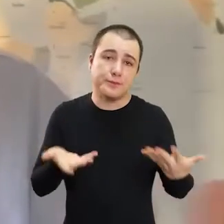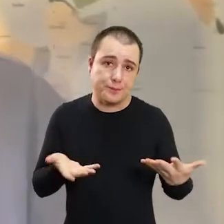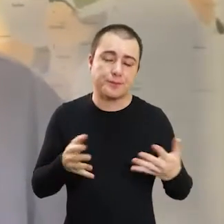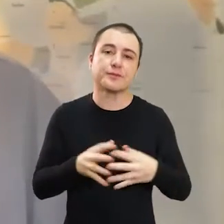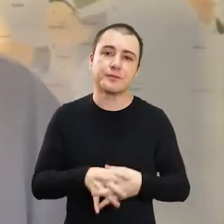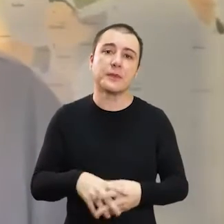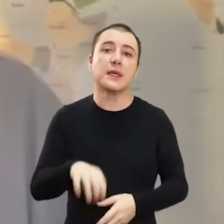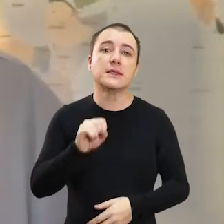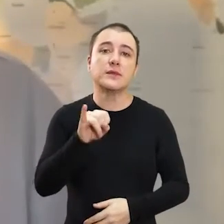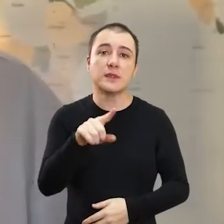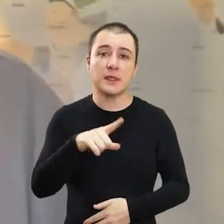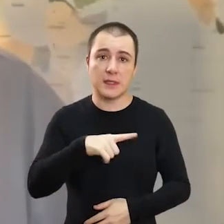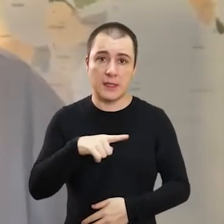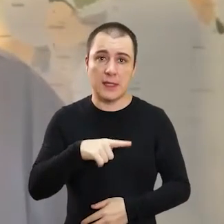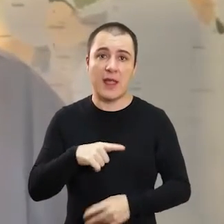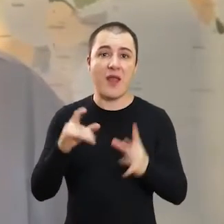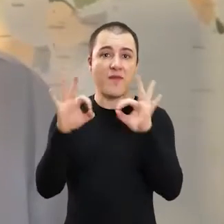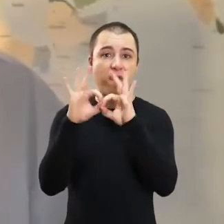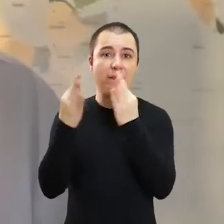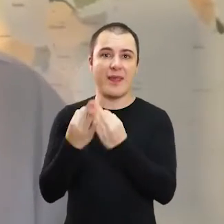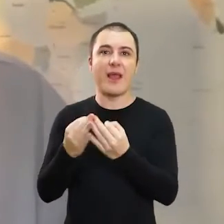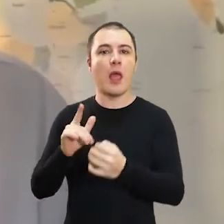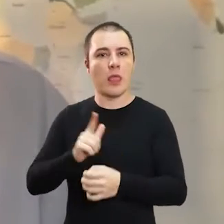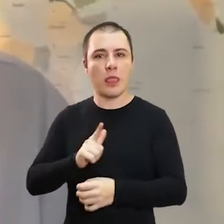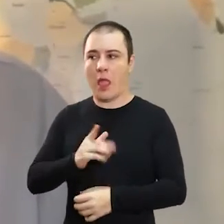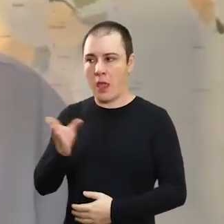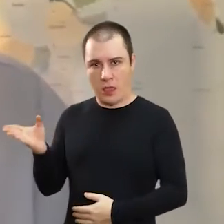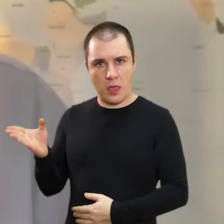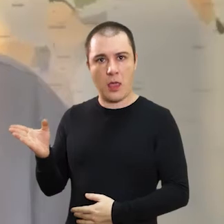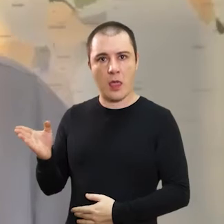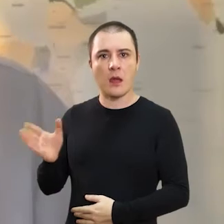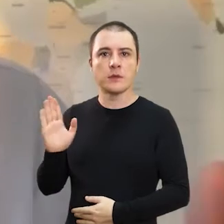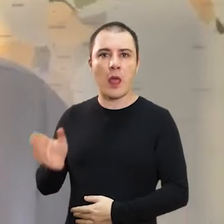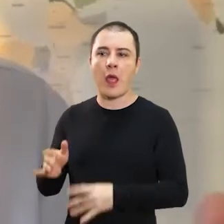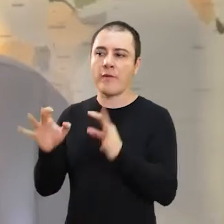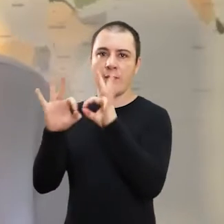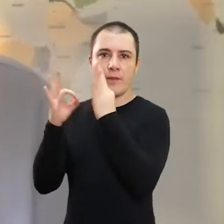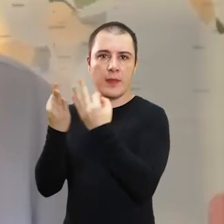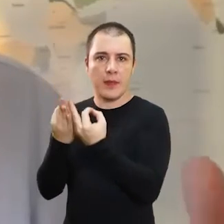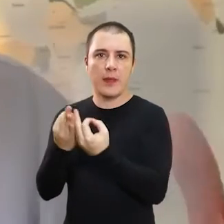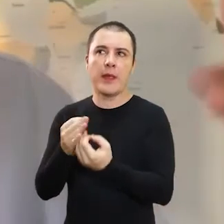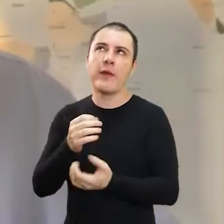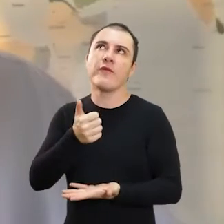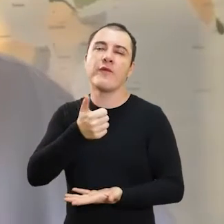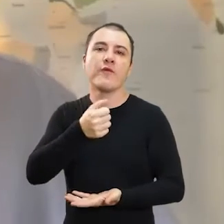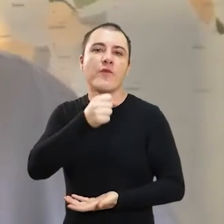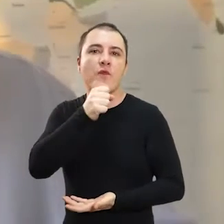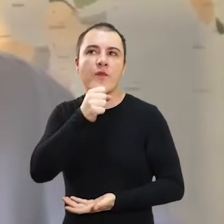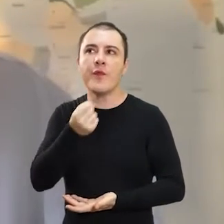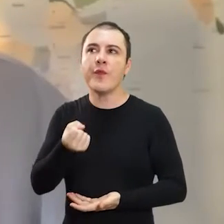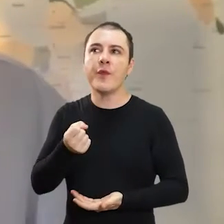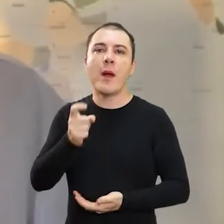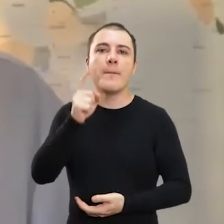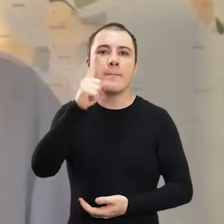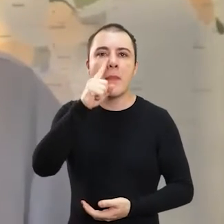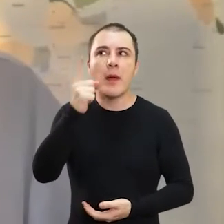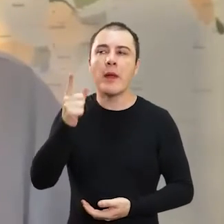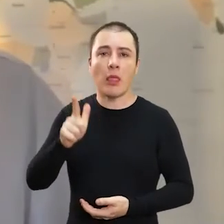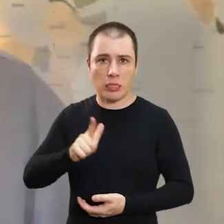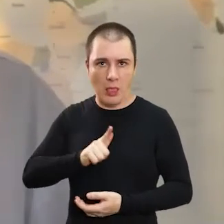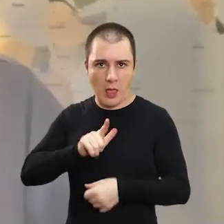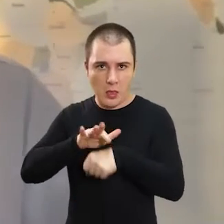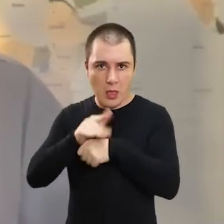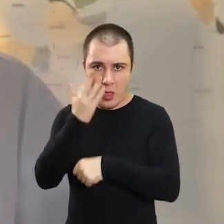exemplo, se você tiver na família algum parente, né, direto, sanguíneo, um avô, uma mãe que tem